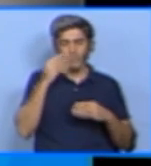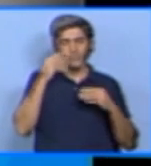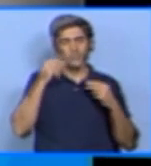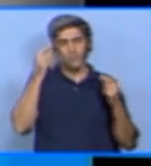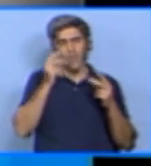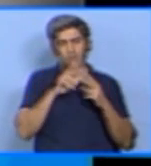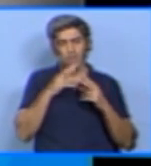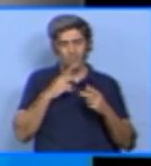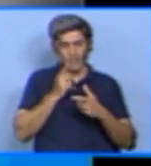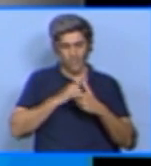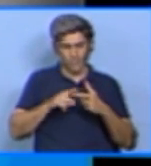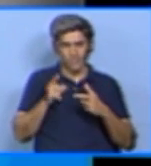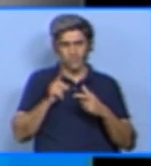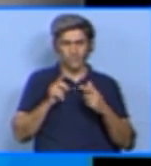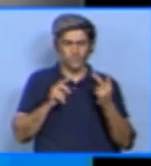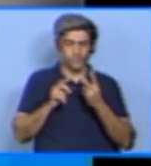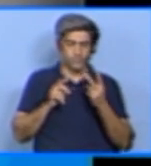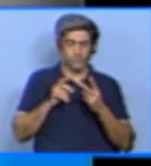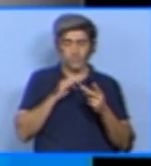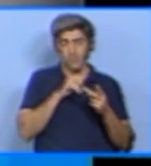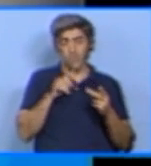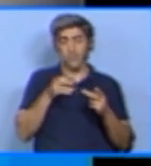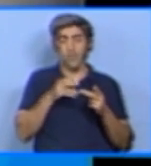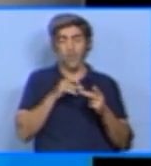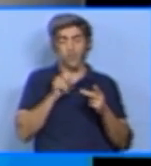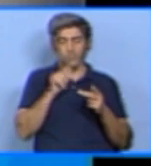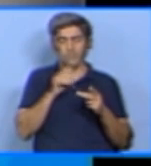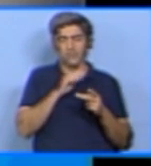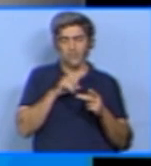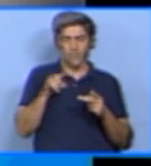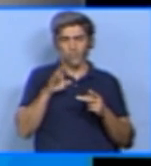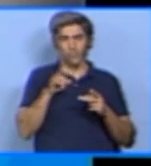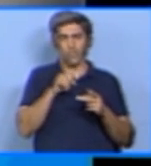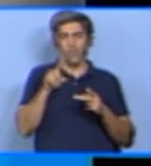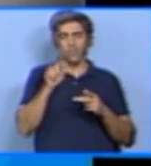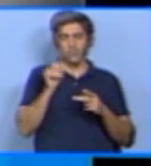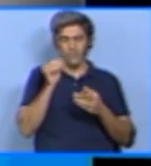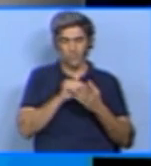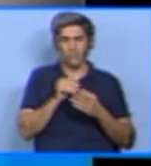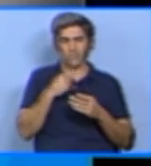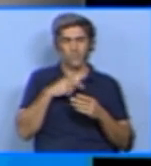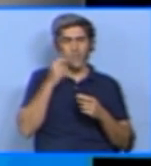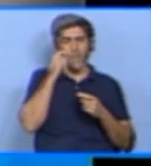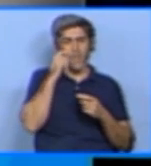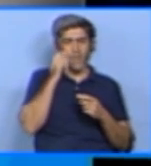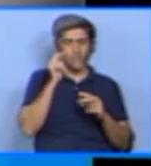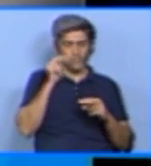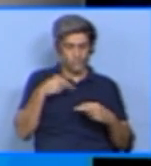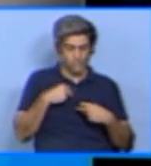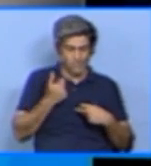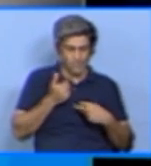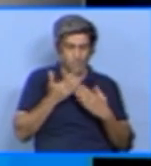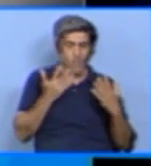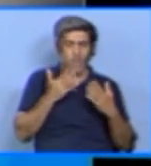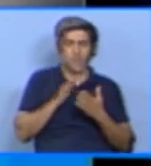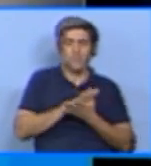é a dualidade que São Paulo põe e São João também põe. À partida somos carnais, isto é, egocêntricos,